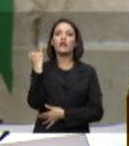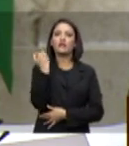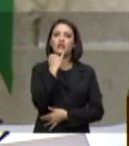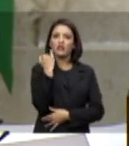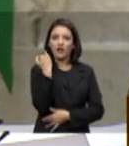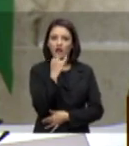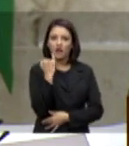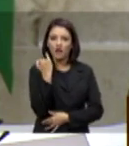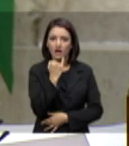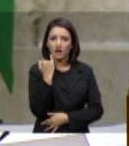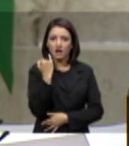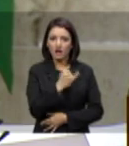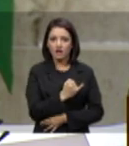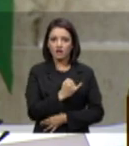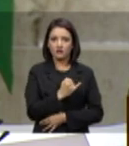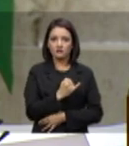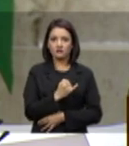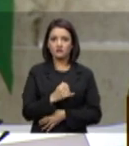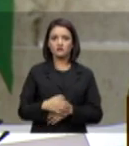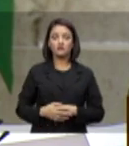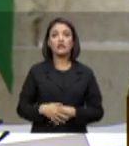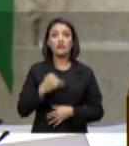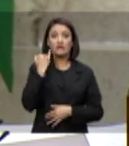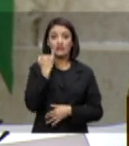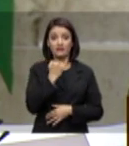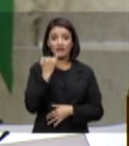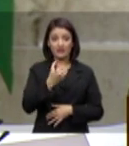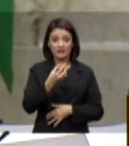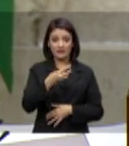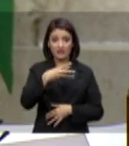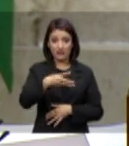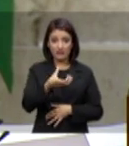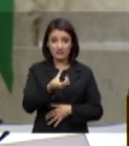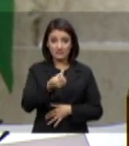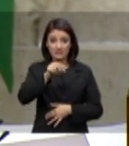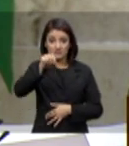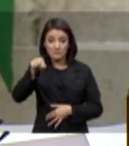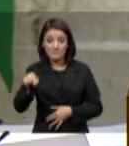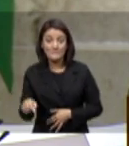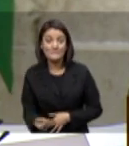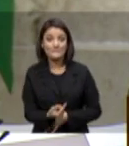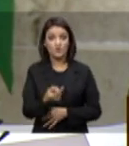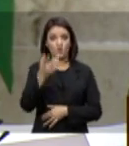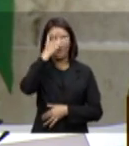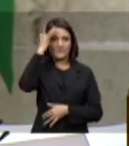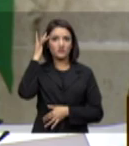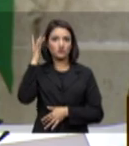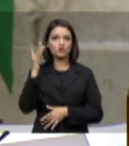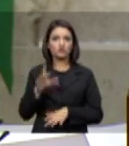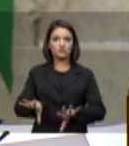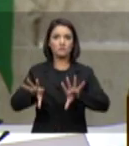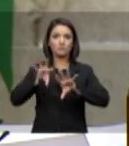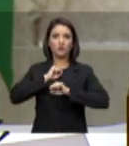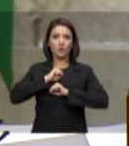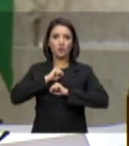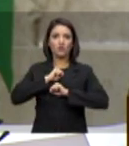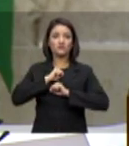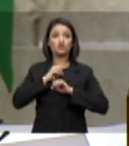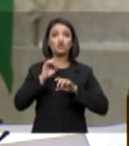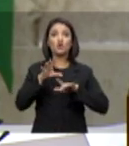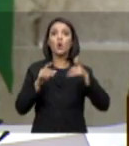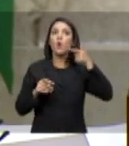caso convide na população carcerária italiana o que demonstra na aprendizagem